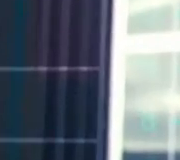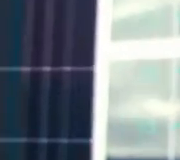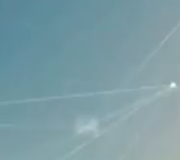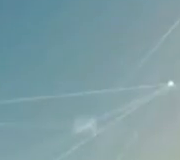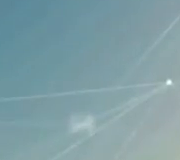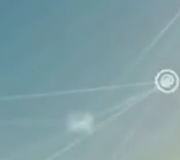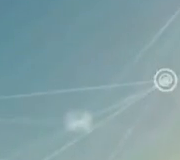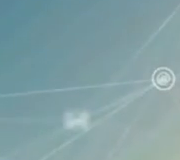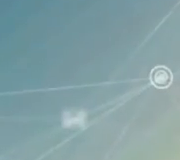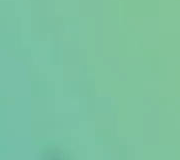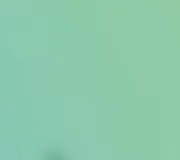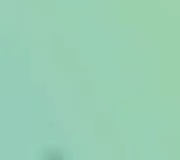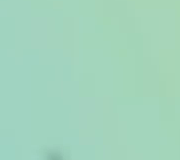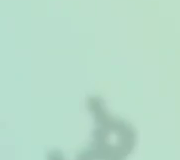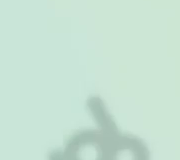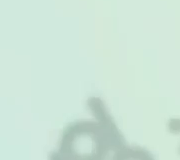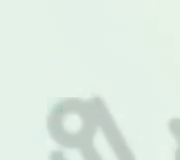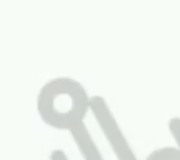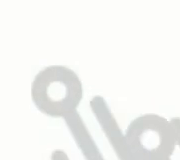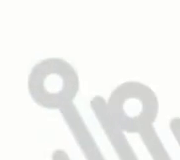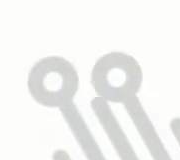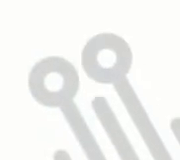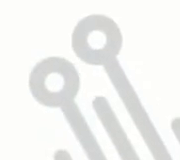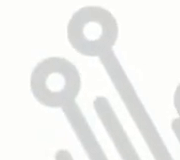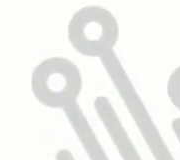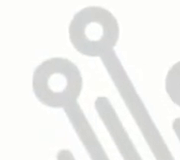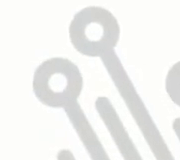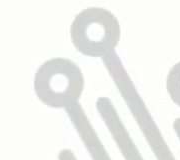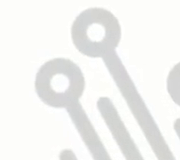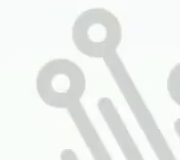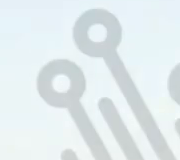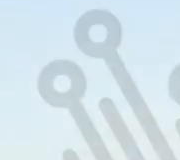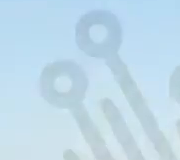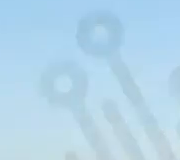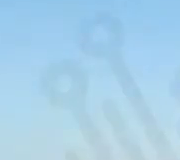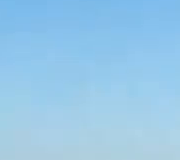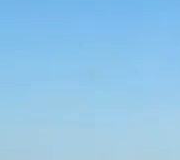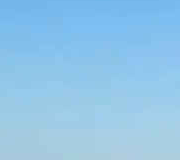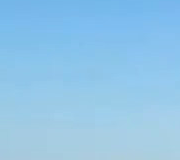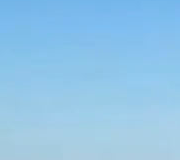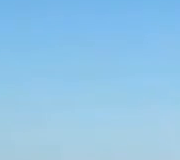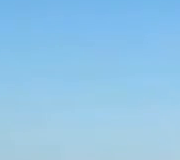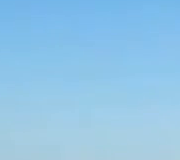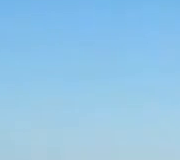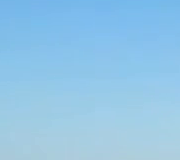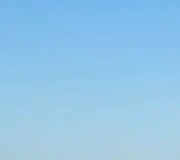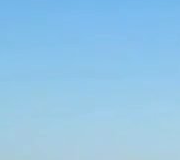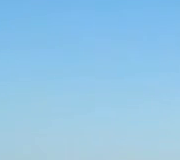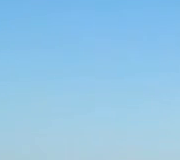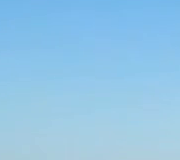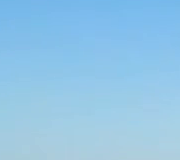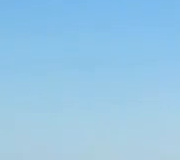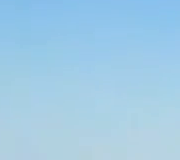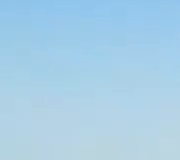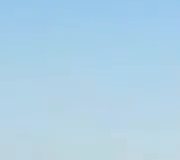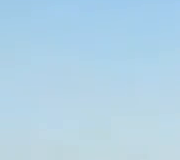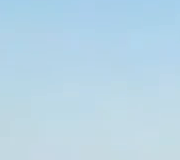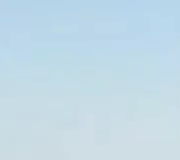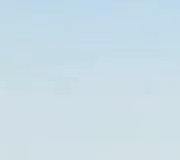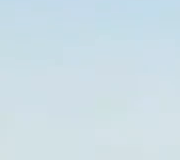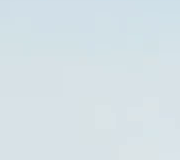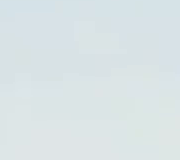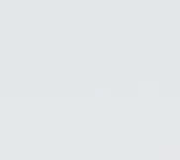realidades, de pessoas e propósitos inspiradores. Venha construir o amanhã com a